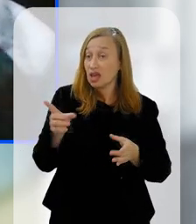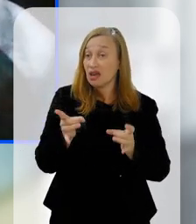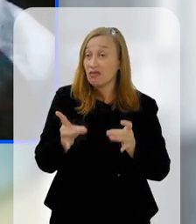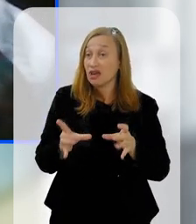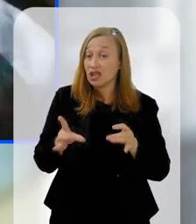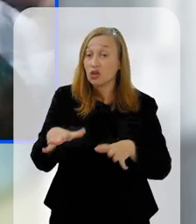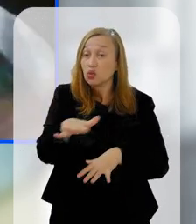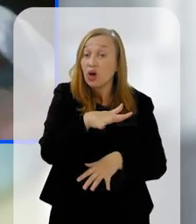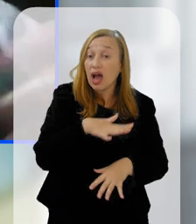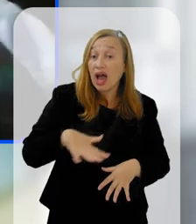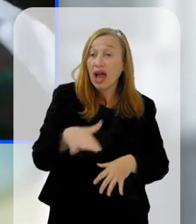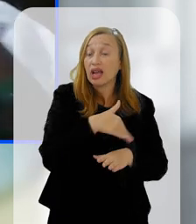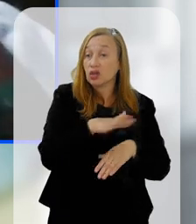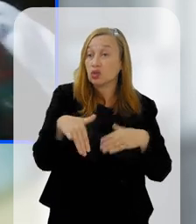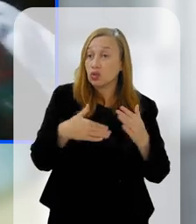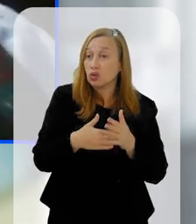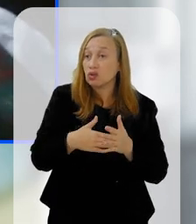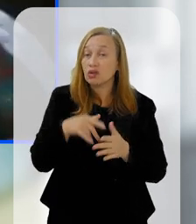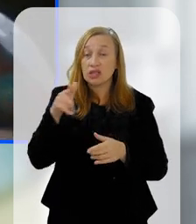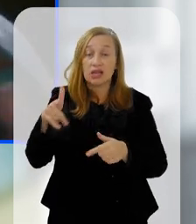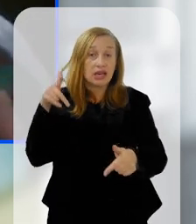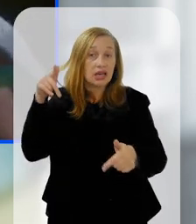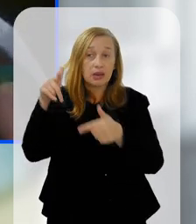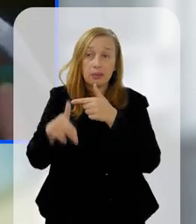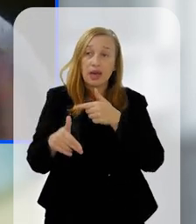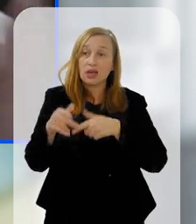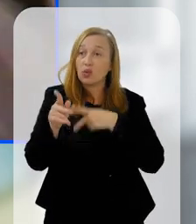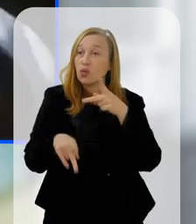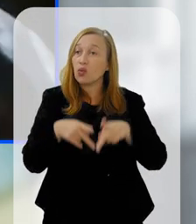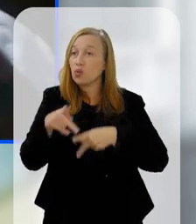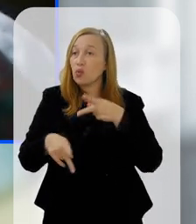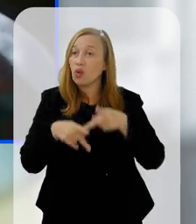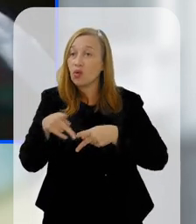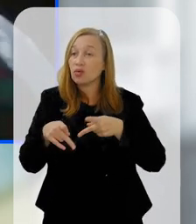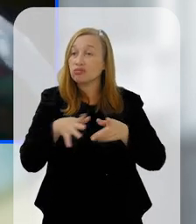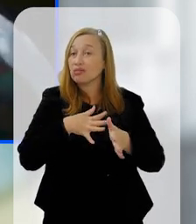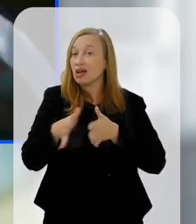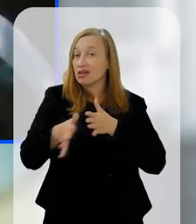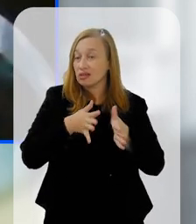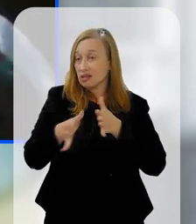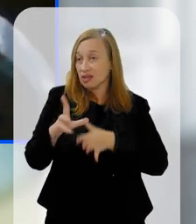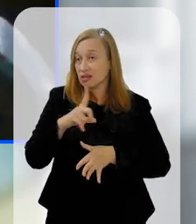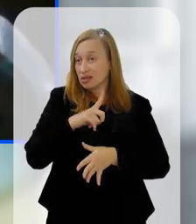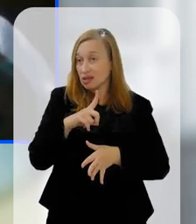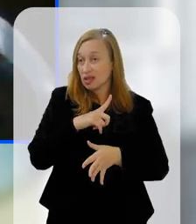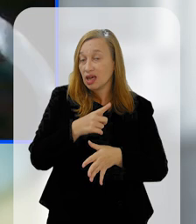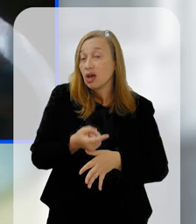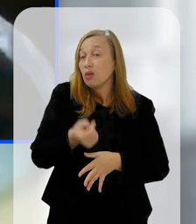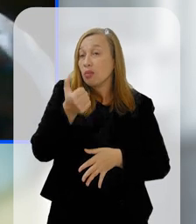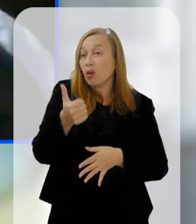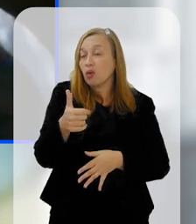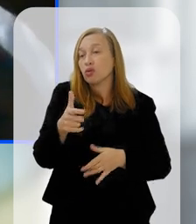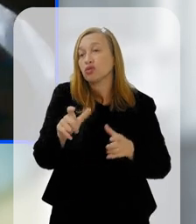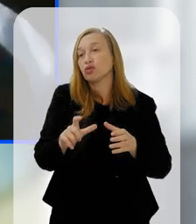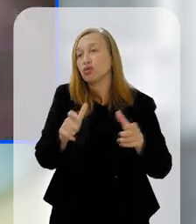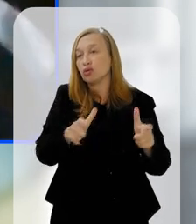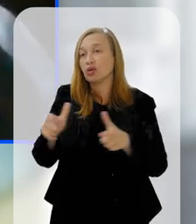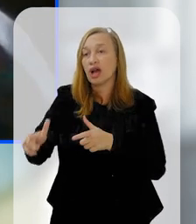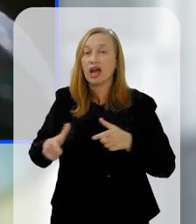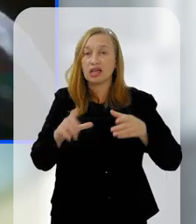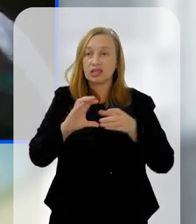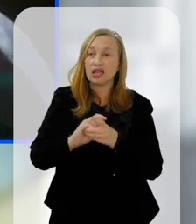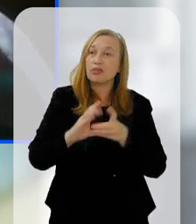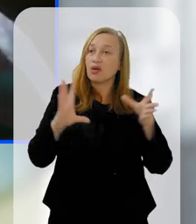privatizando toda a faixa logo a seguir, você impede a população de ter acesso a um dos